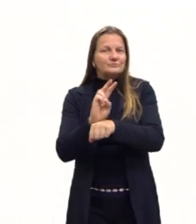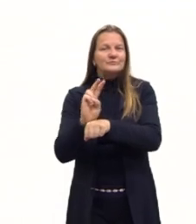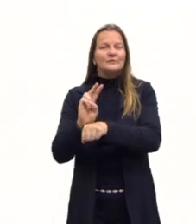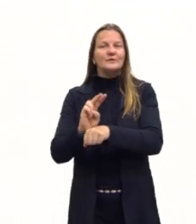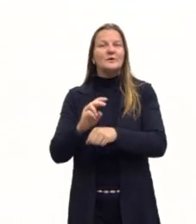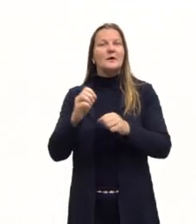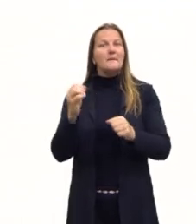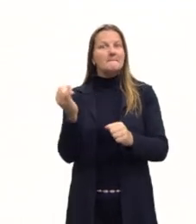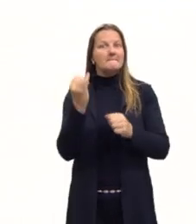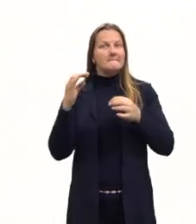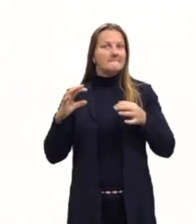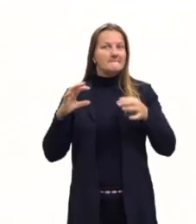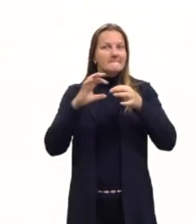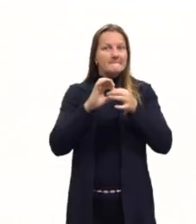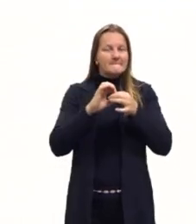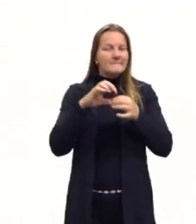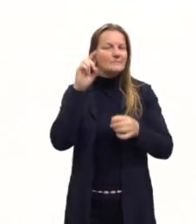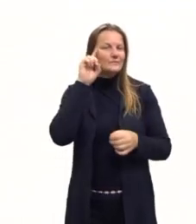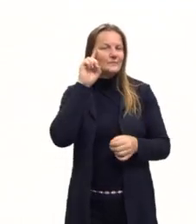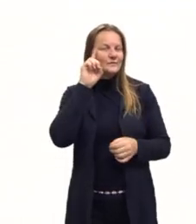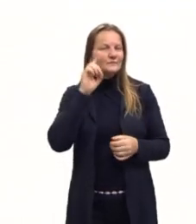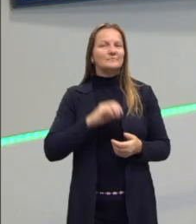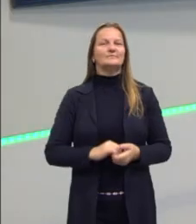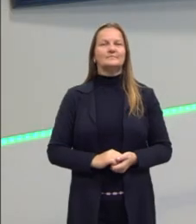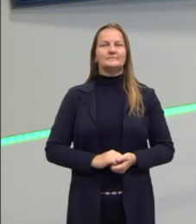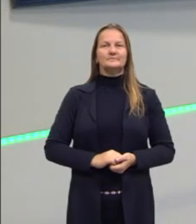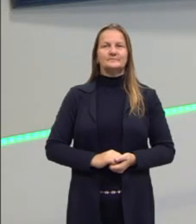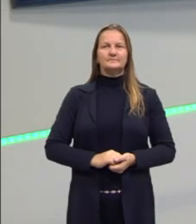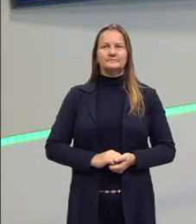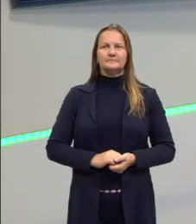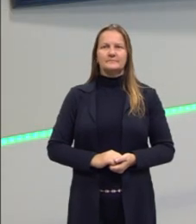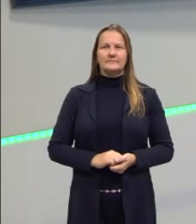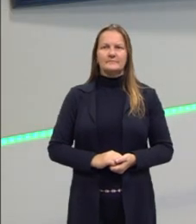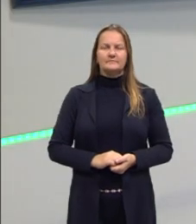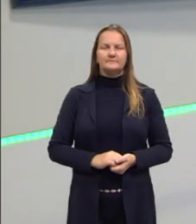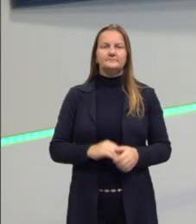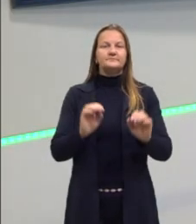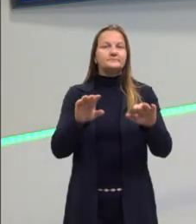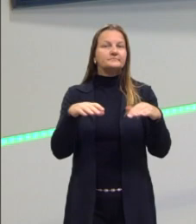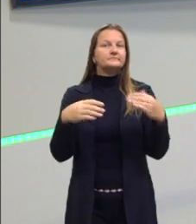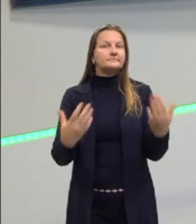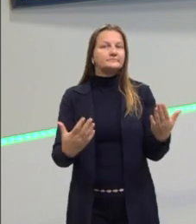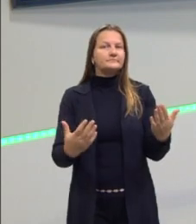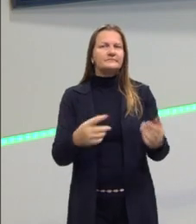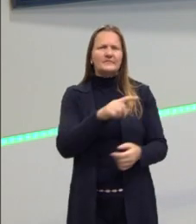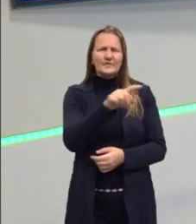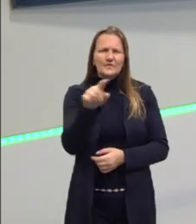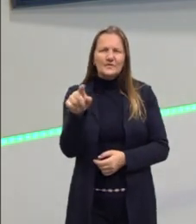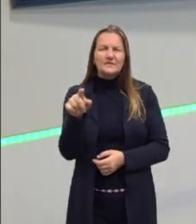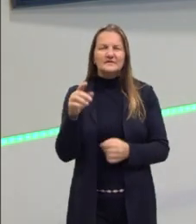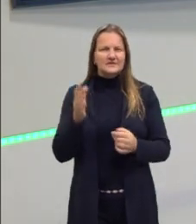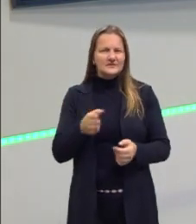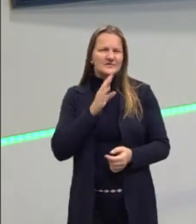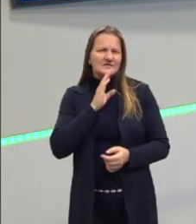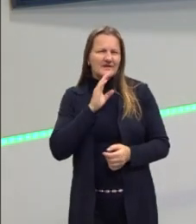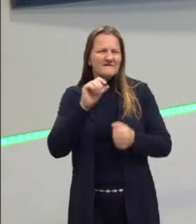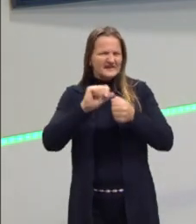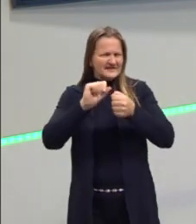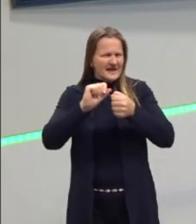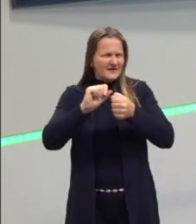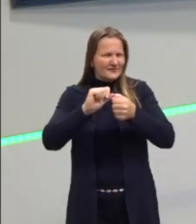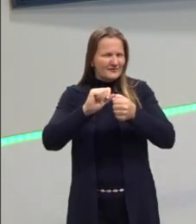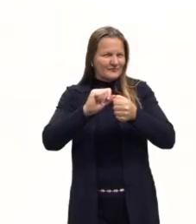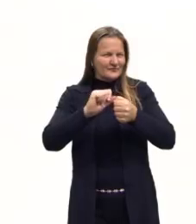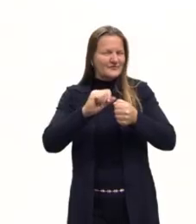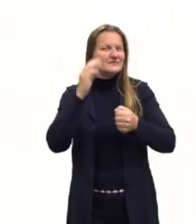pode ser uma aliada para o nosso dia a dia bom então vocês devem ter feito